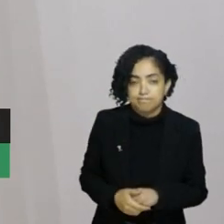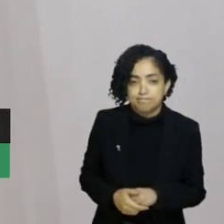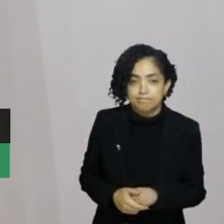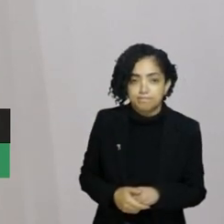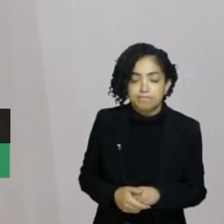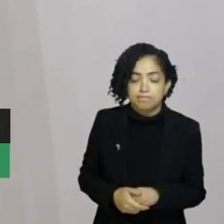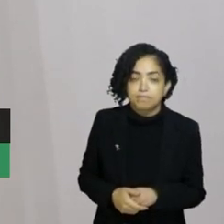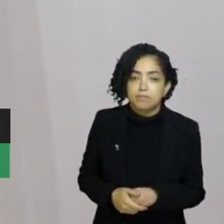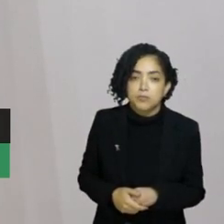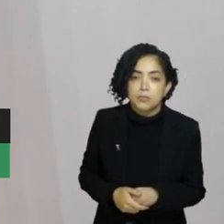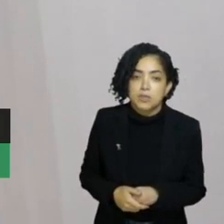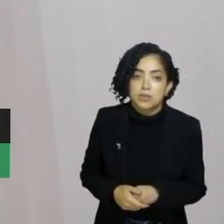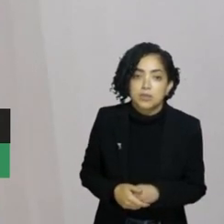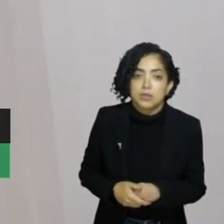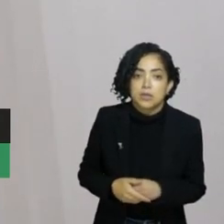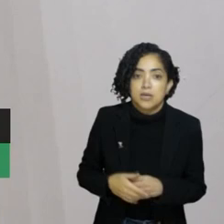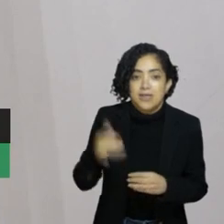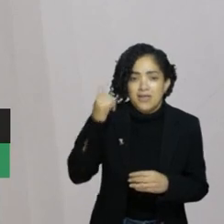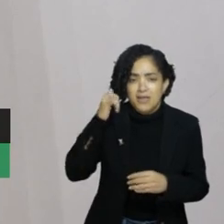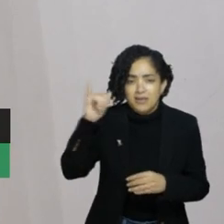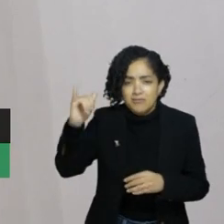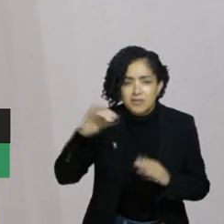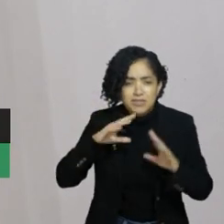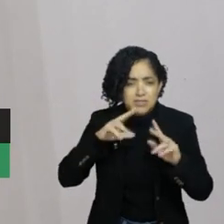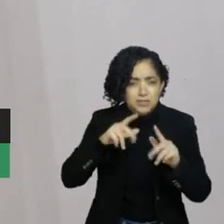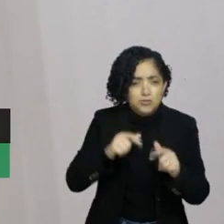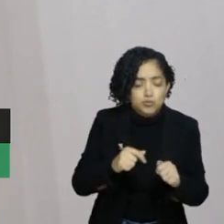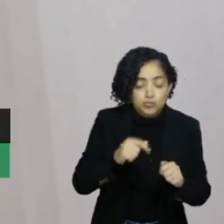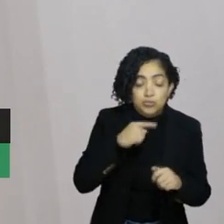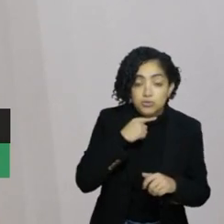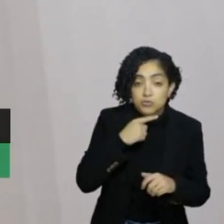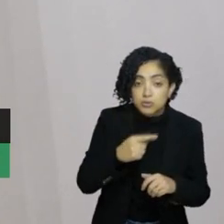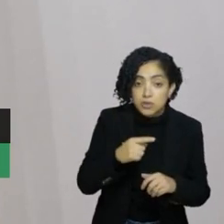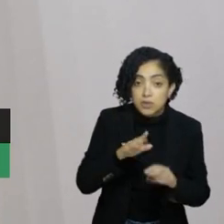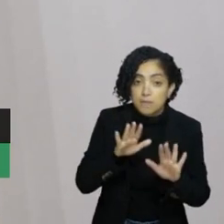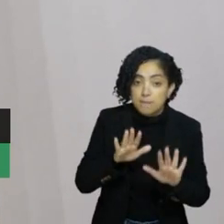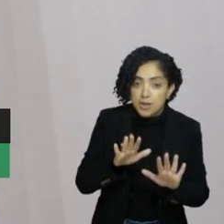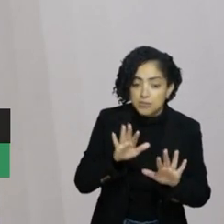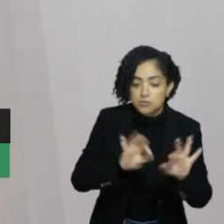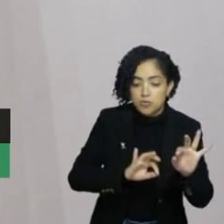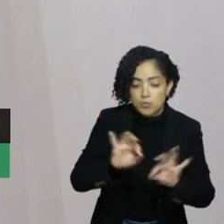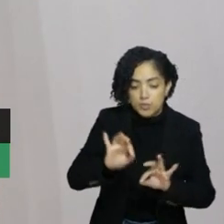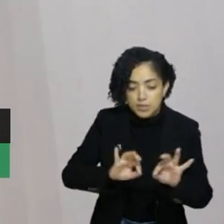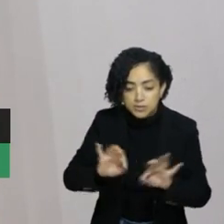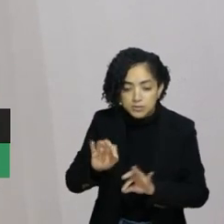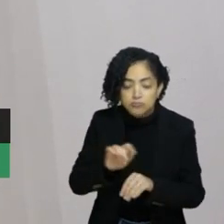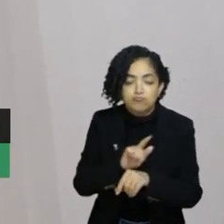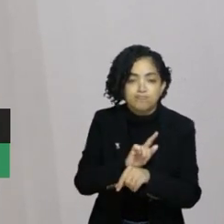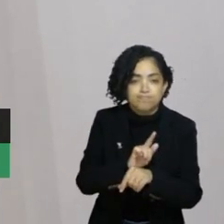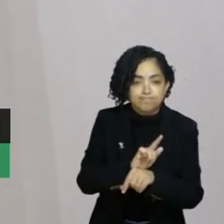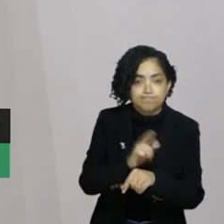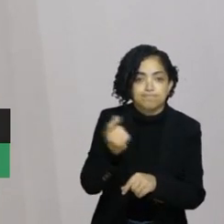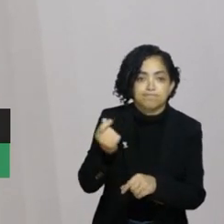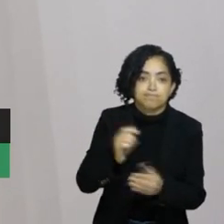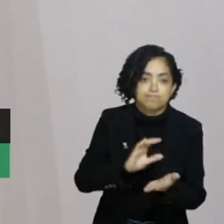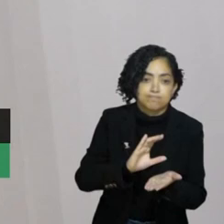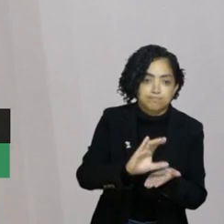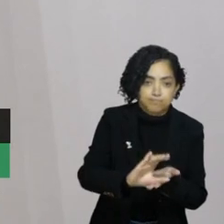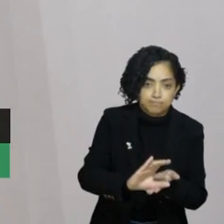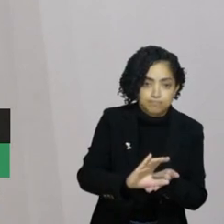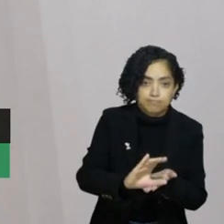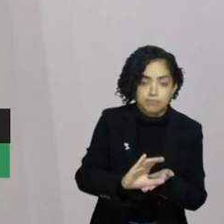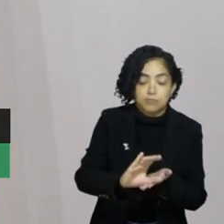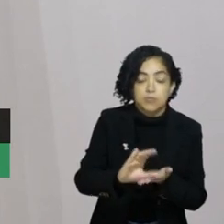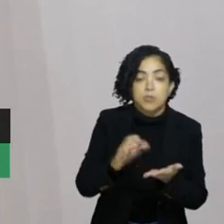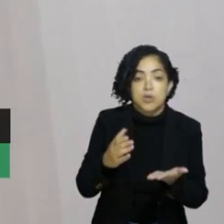Não conseguimos evitar todas as catástrofes, mas com planejamento, gestão e investimento, o poder